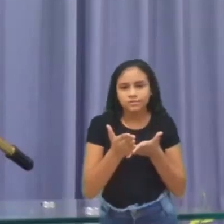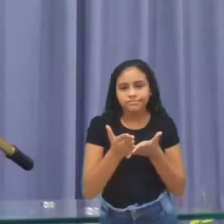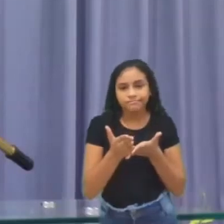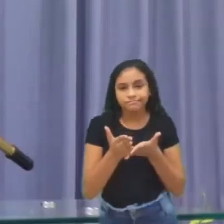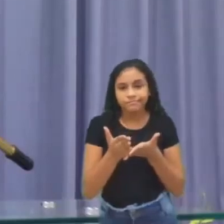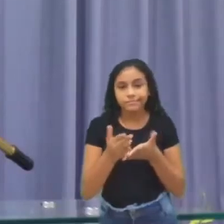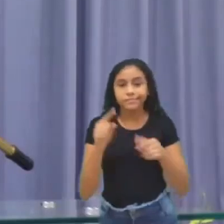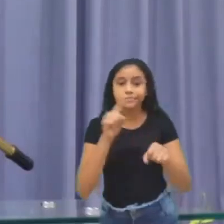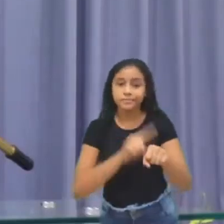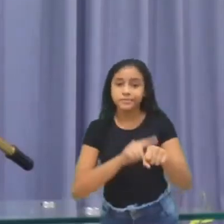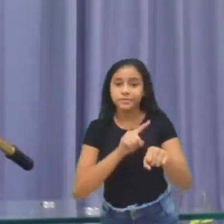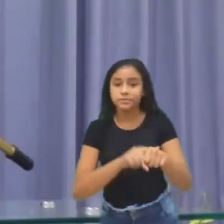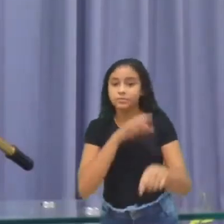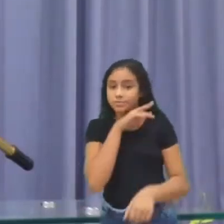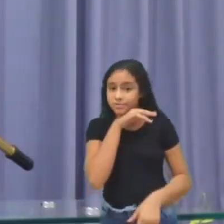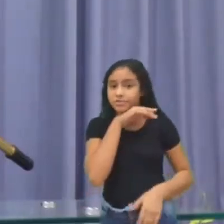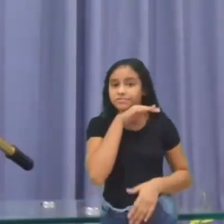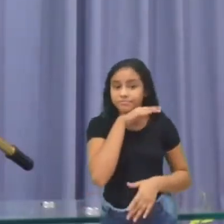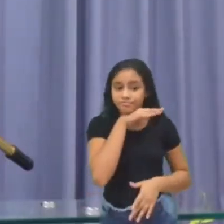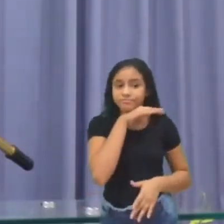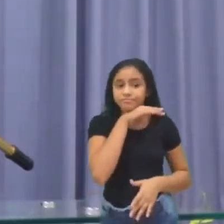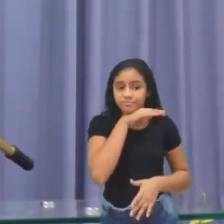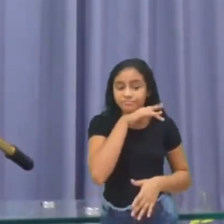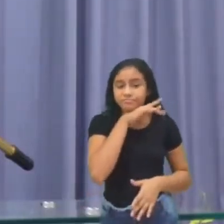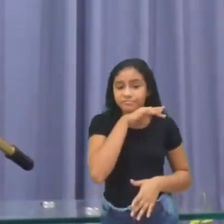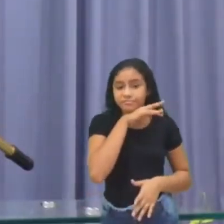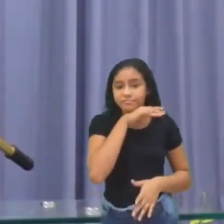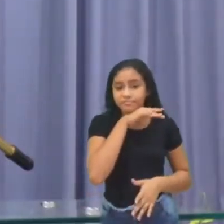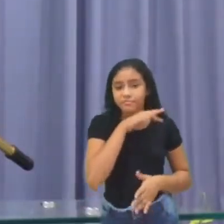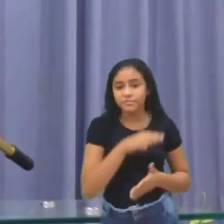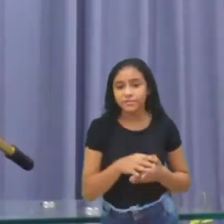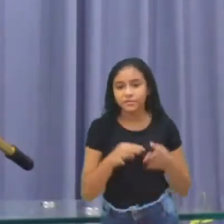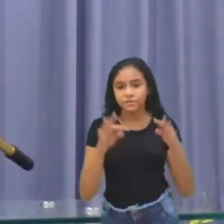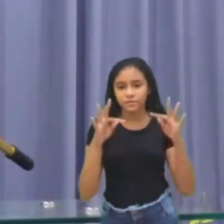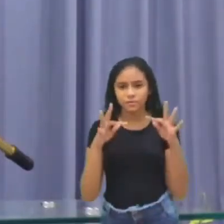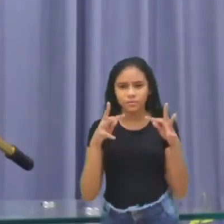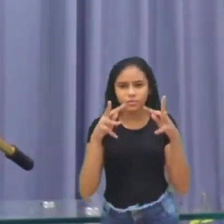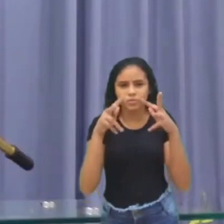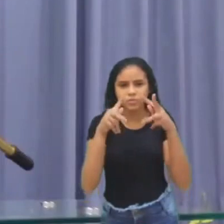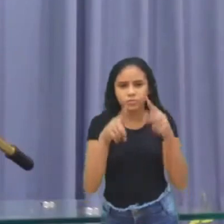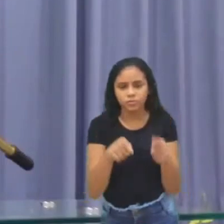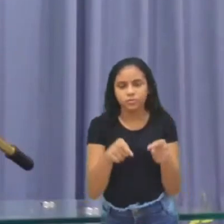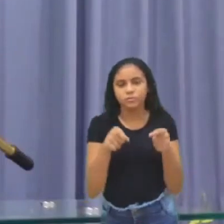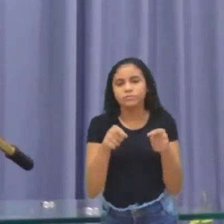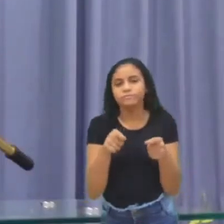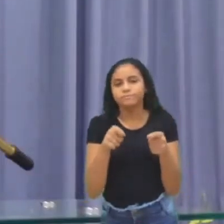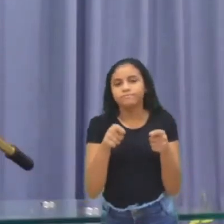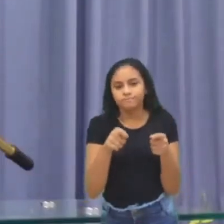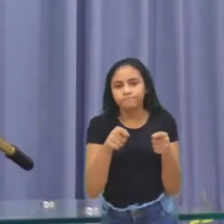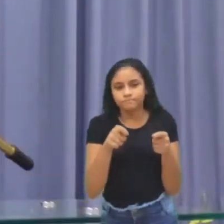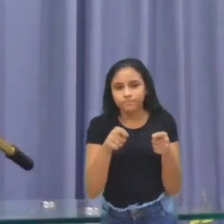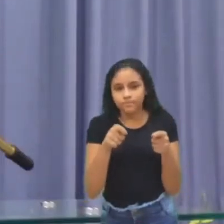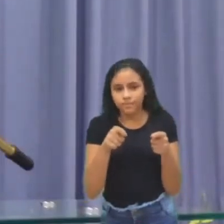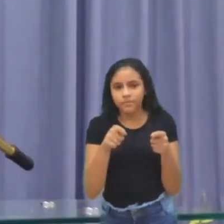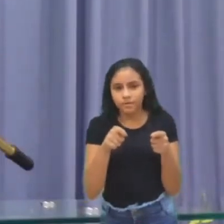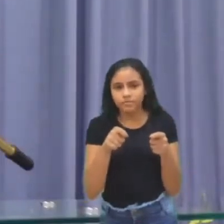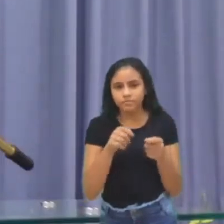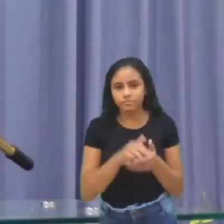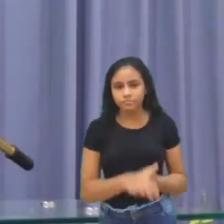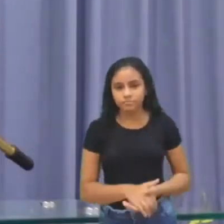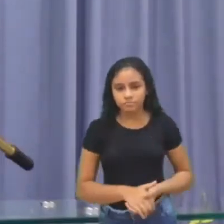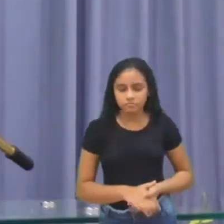do relatório. Eles vão dizendo: contudo, não é? Aqui